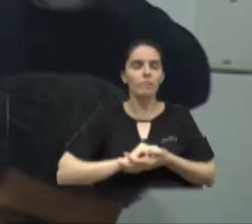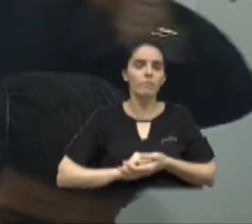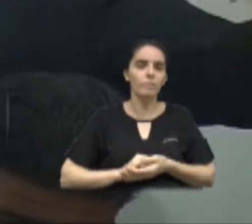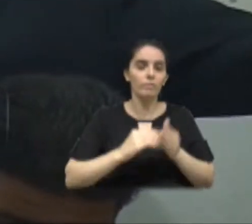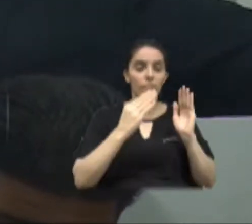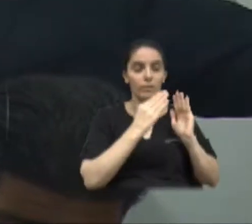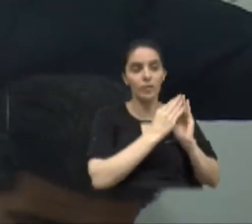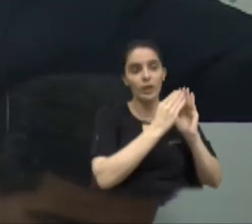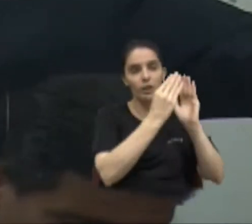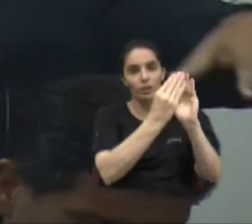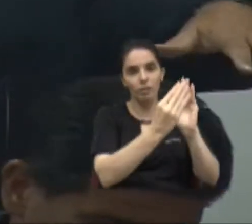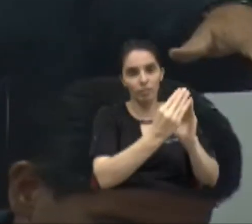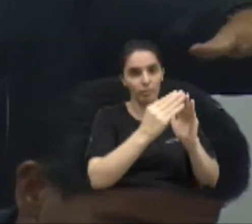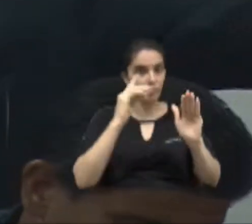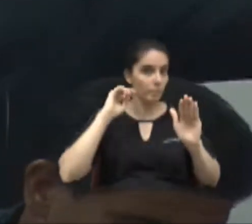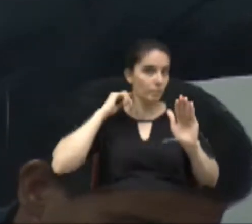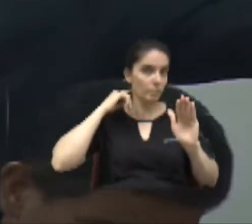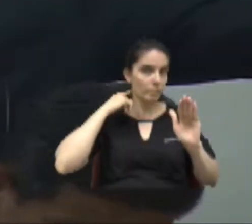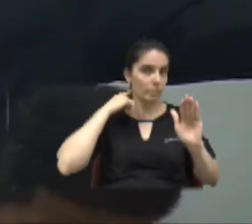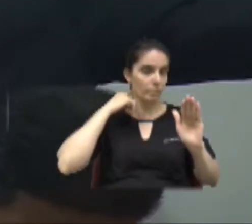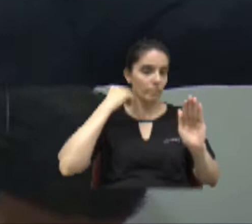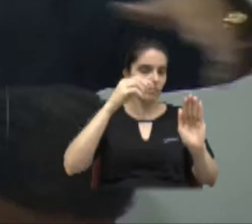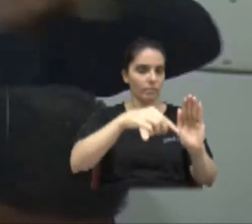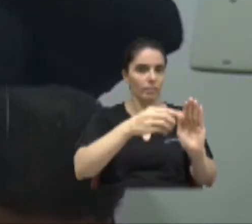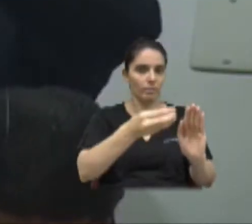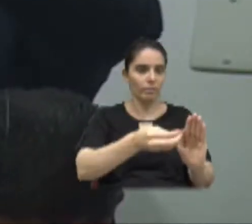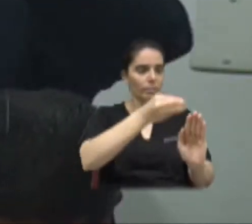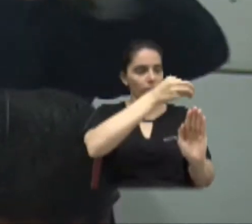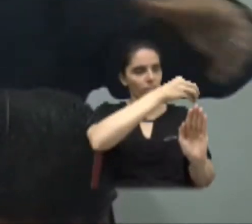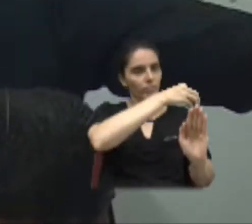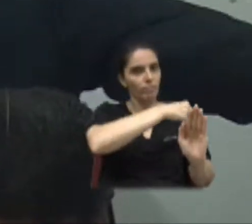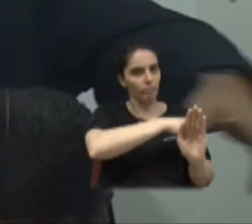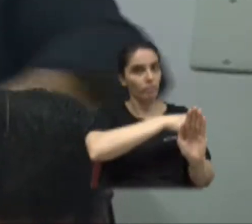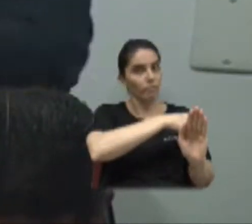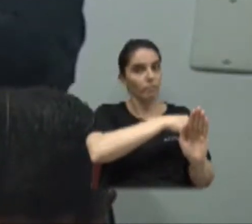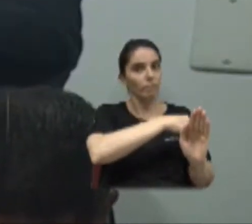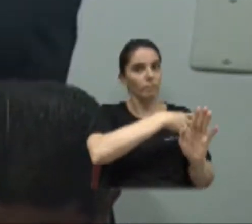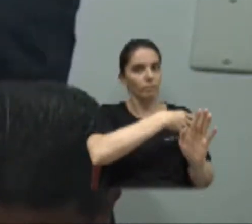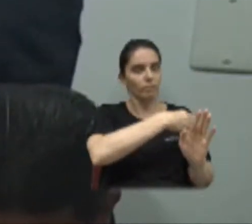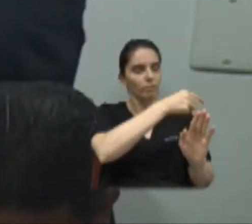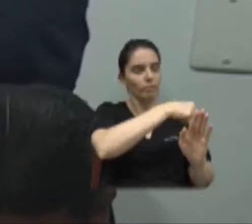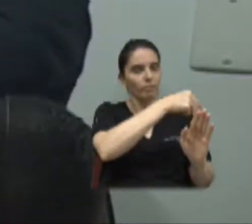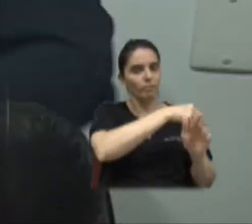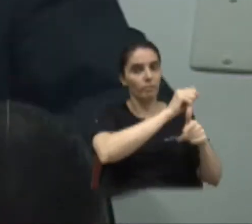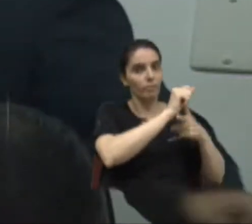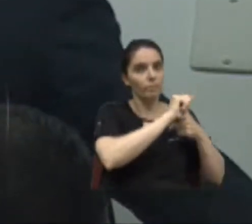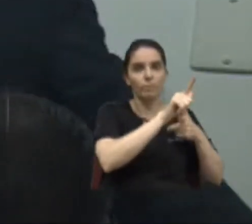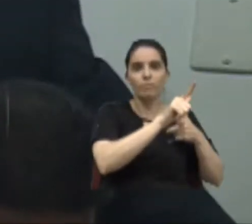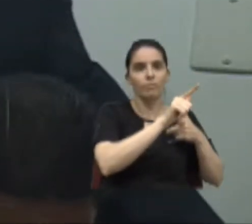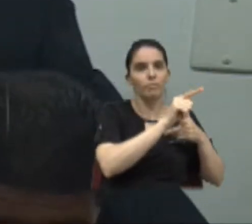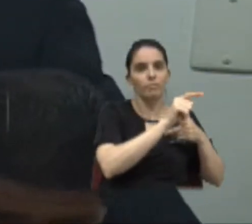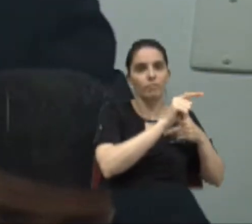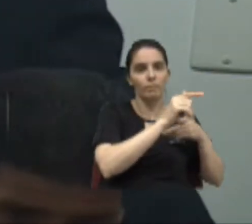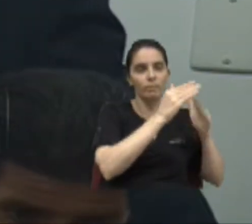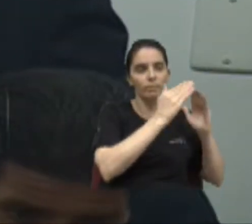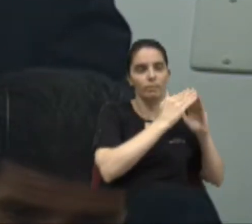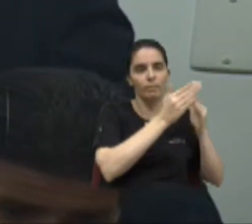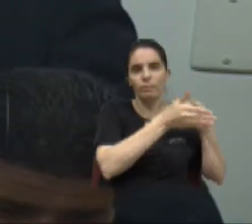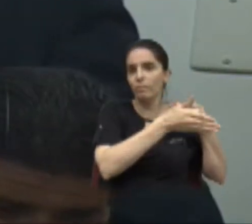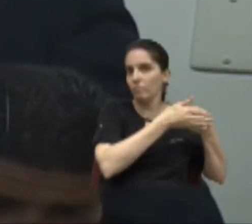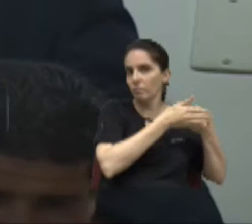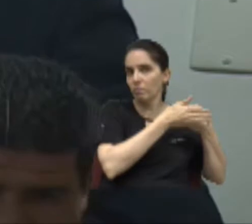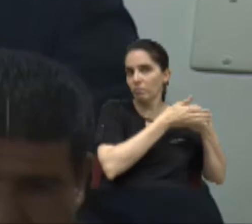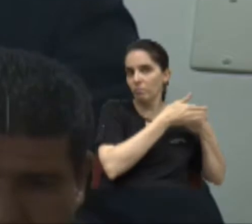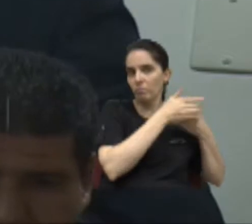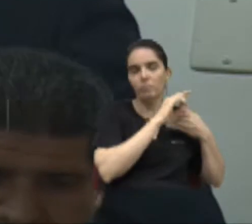lugares, levavam lixos que não queriam, que o lixeiro não leva, acabavam depositando numa casa que não tinha morador,